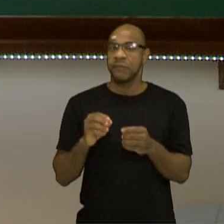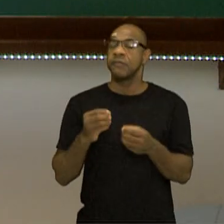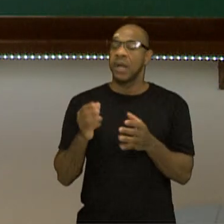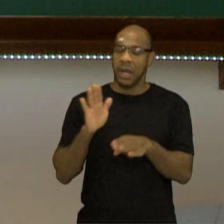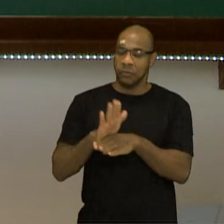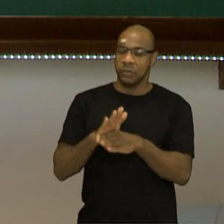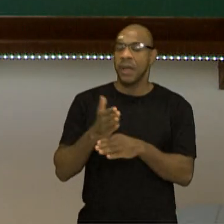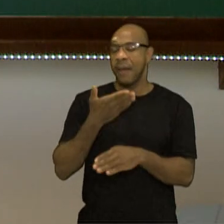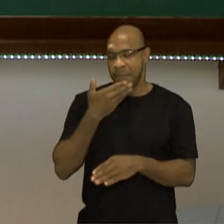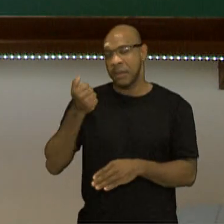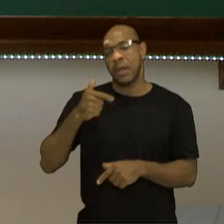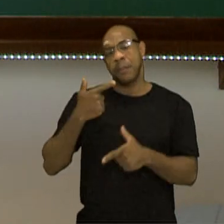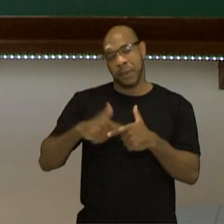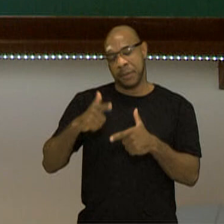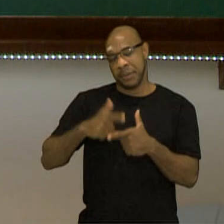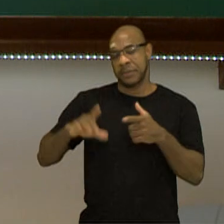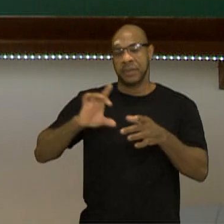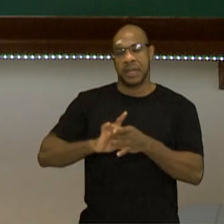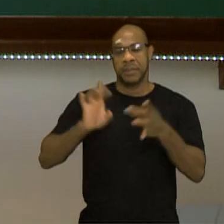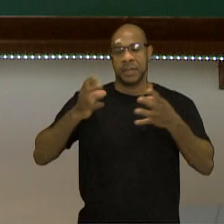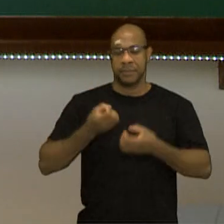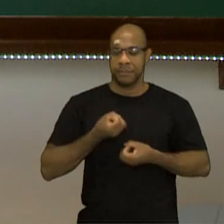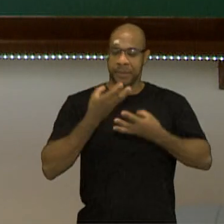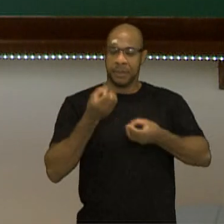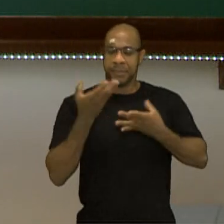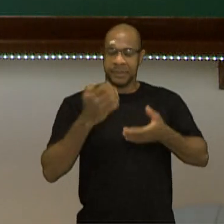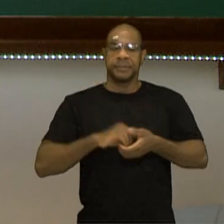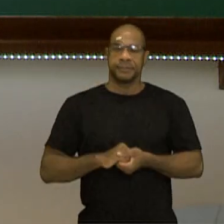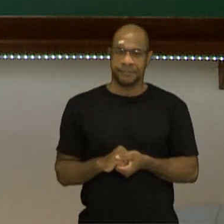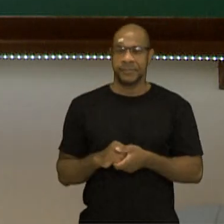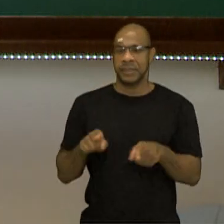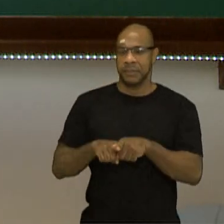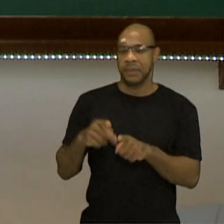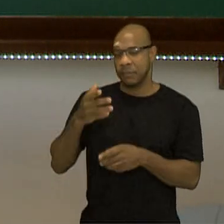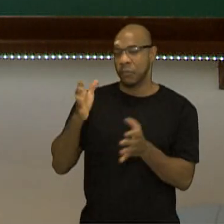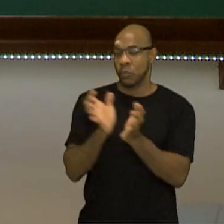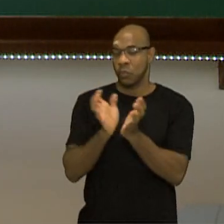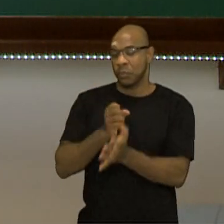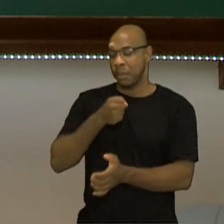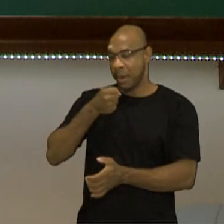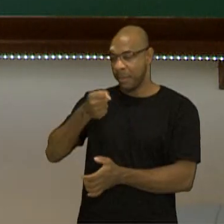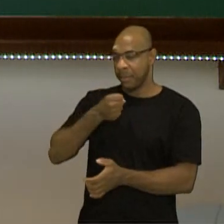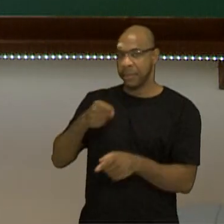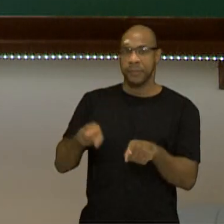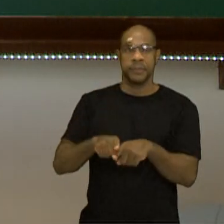esse problema, né, da liberdade de expressão para os jornalistas do Brasil.